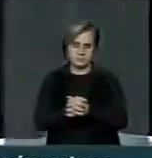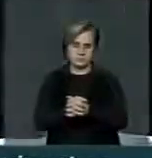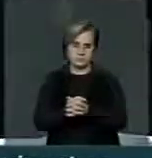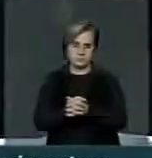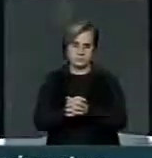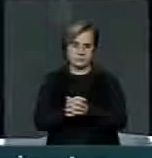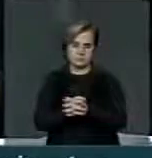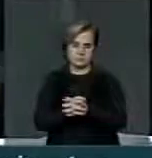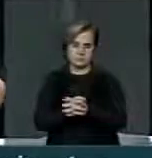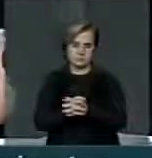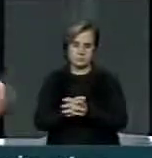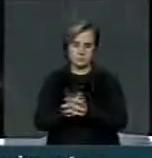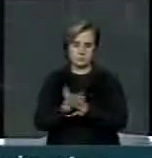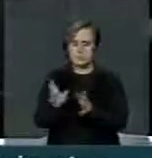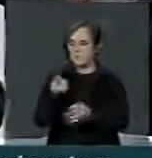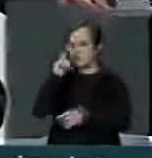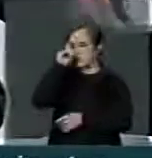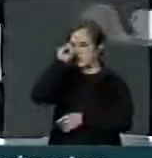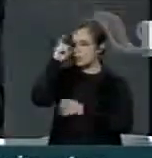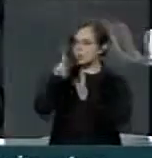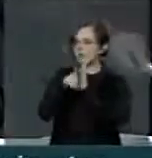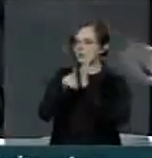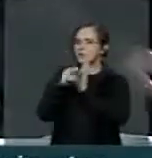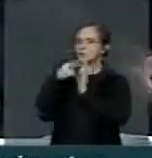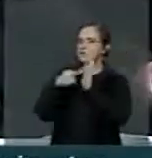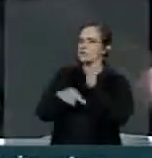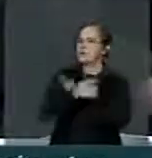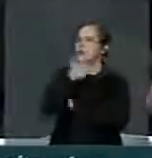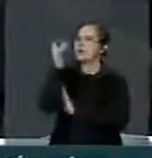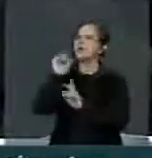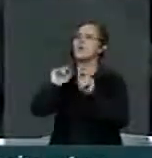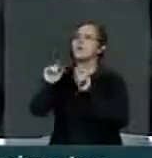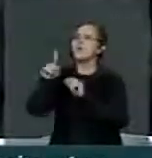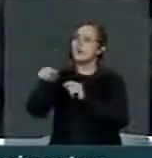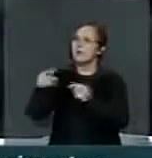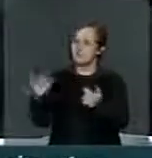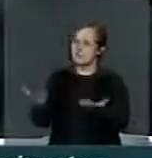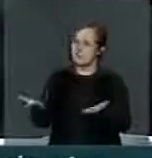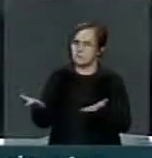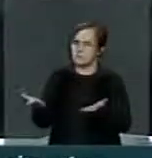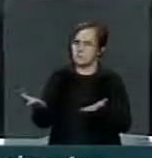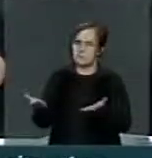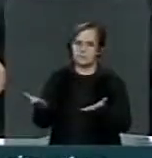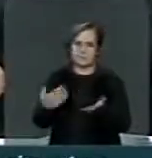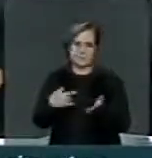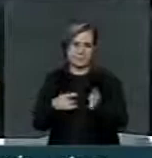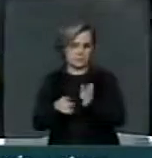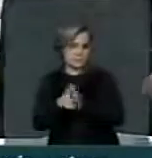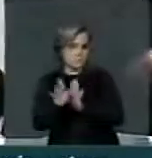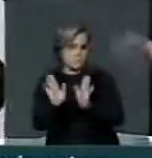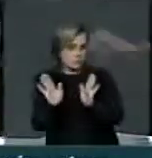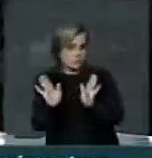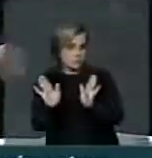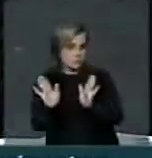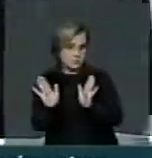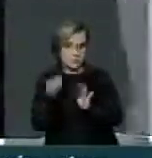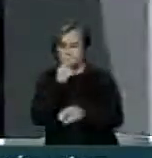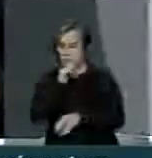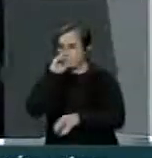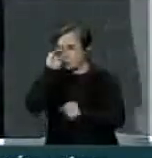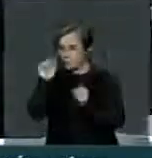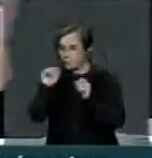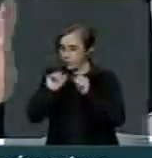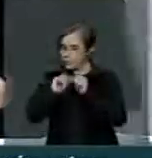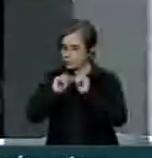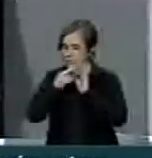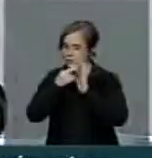aqui. A iniciativa de regulação ambiental, qual será? O TC vai fazer. Não, o senhor vai fazer a regularização ambiental.